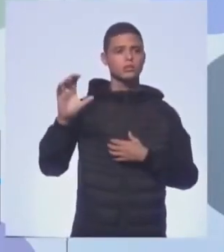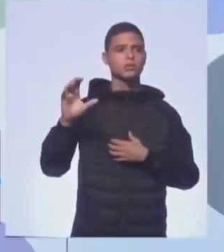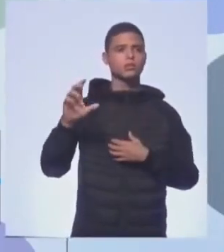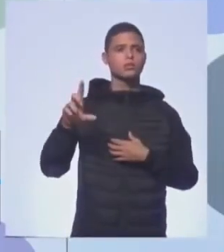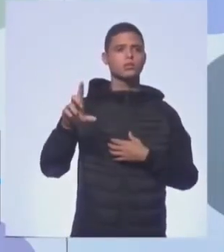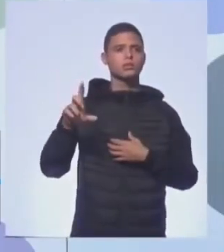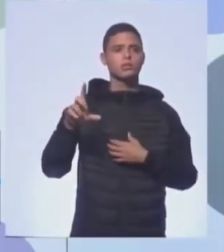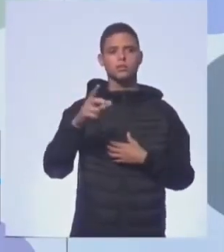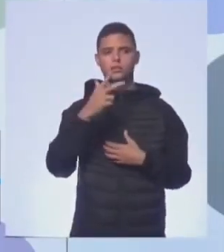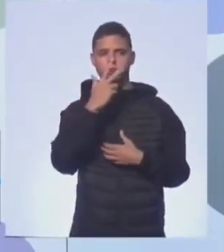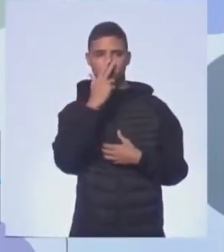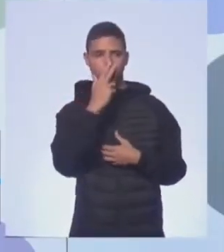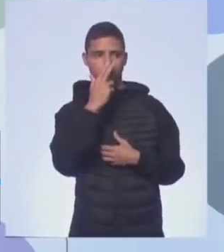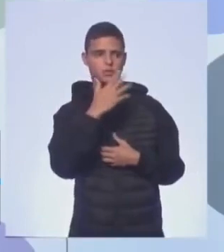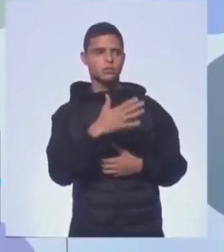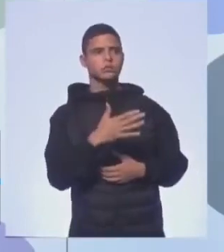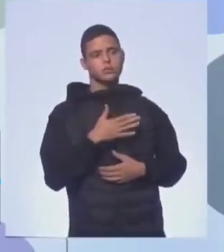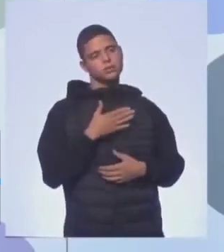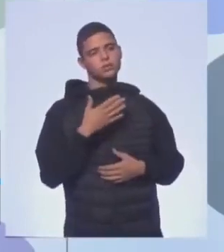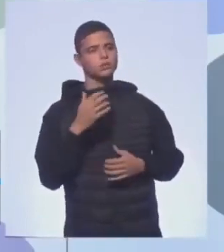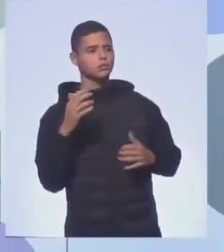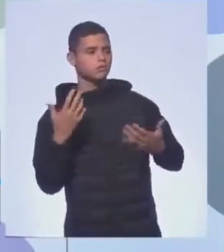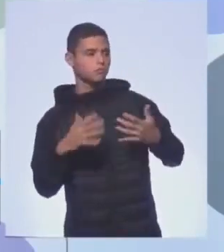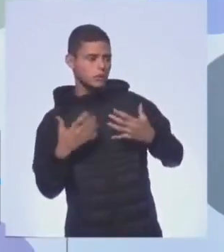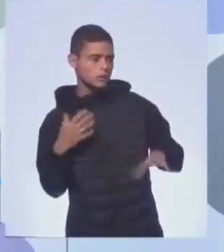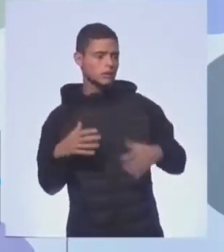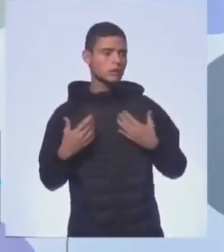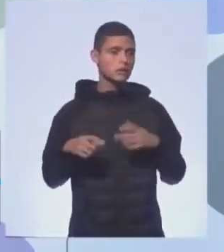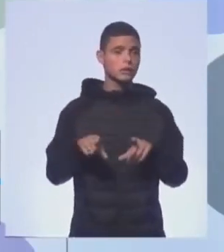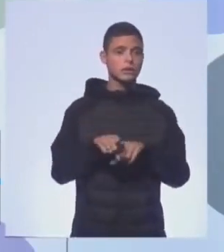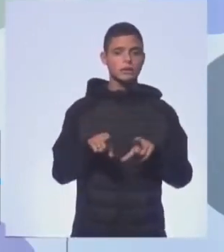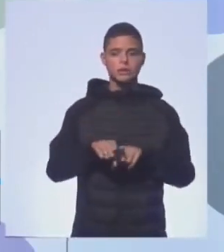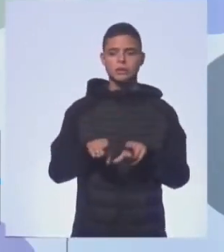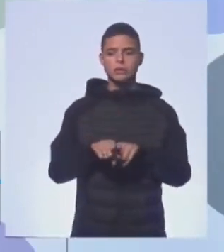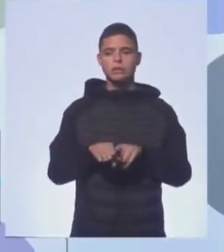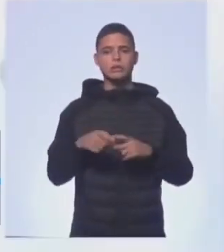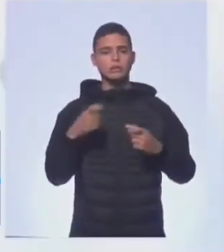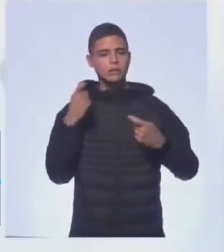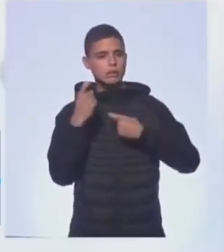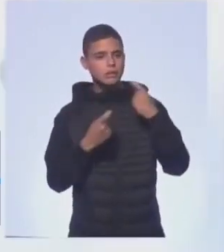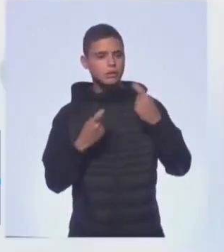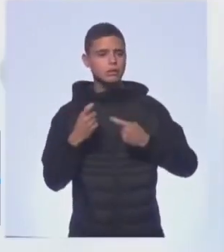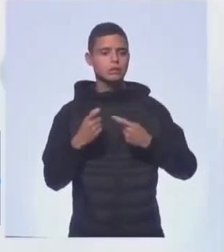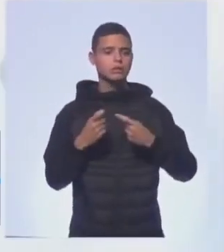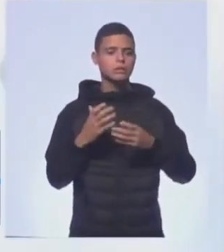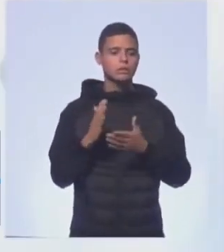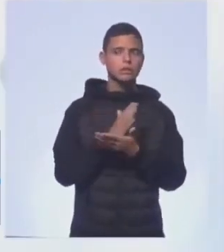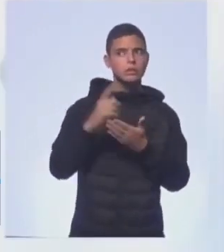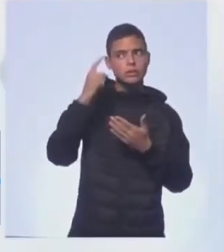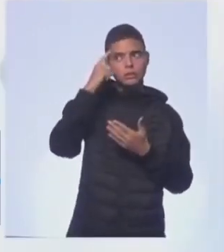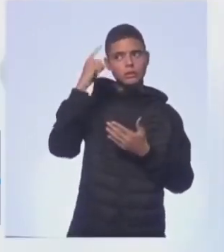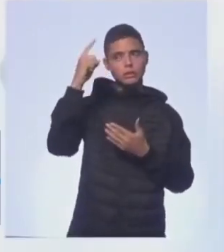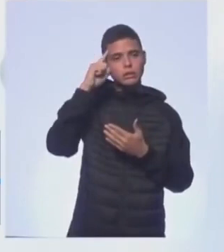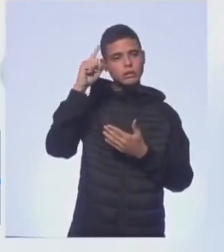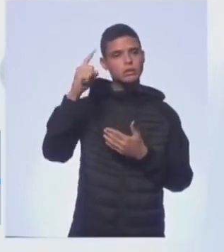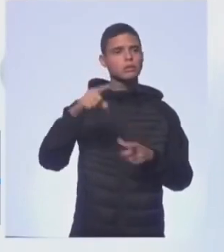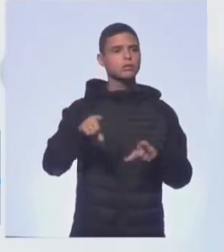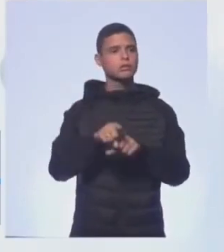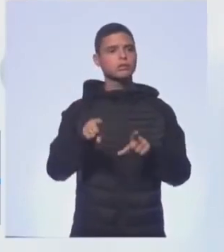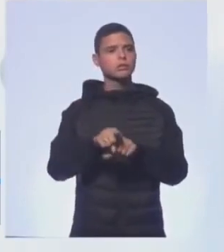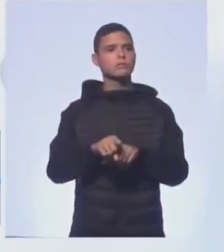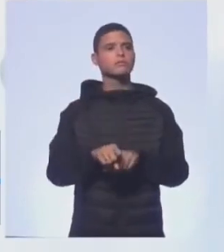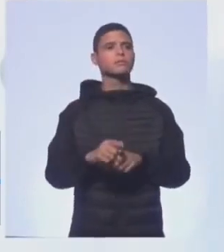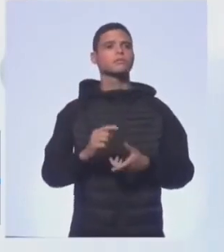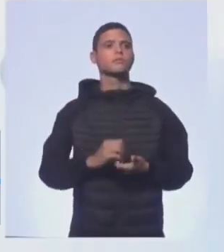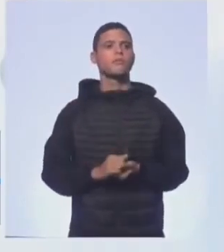então causa, além de pânico, causa também desconforto, É né? muito agressivo, Dúvida, né? eu acho, assim. Isso. Tá muito agressivo.